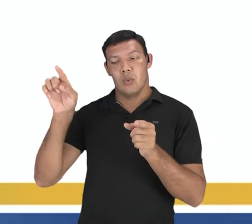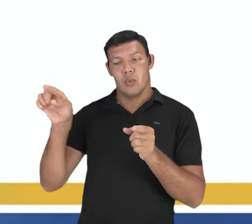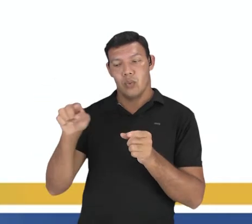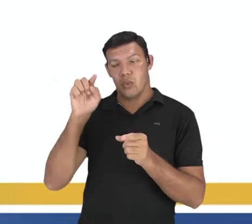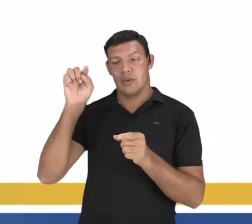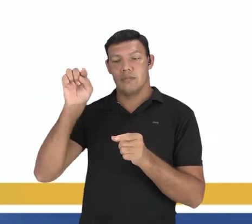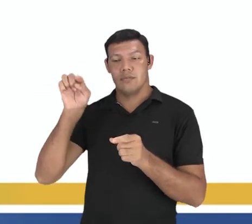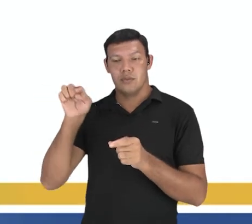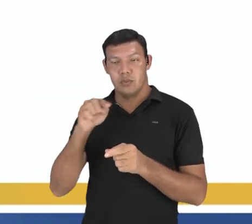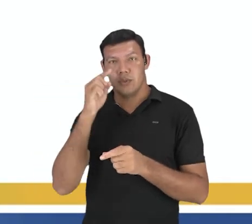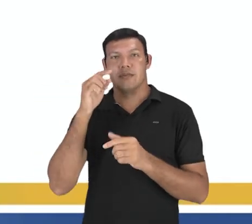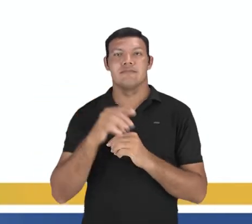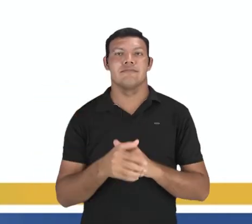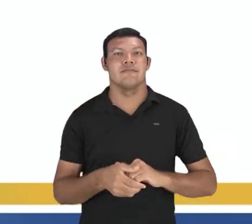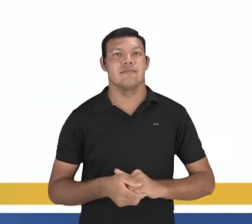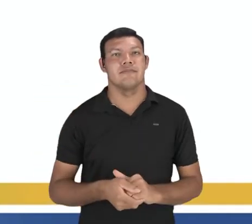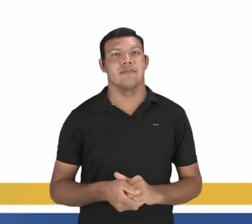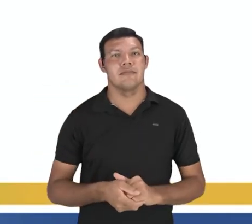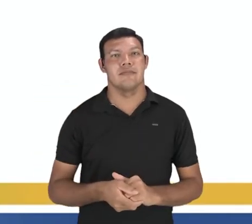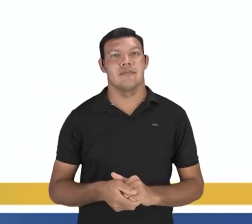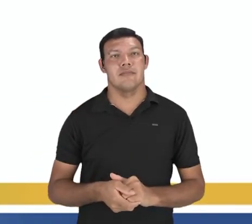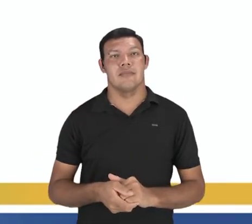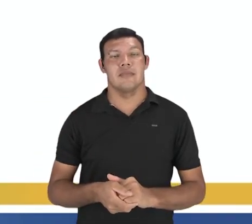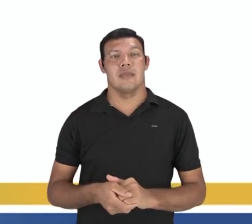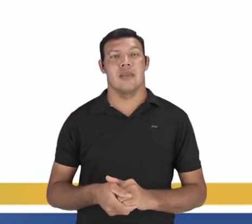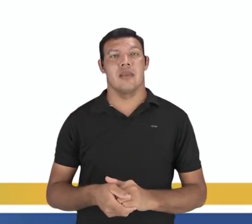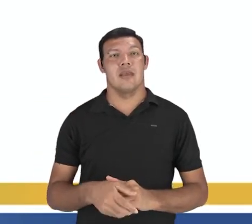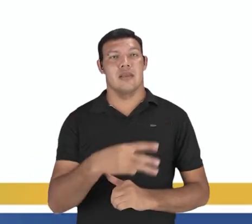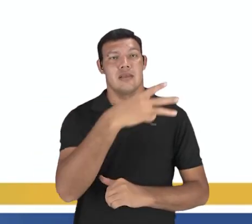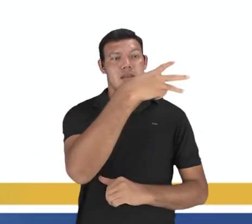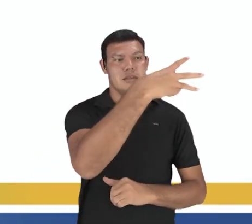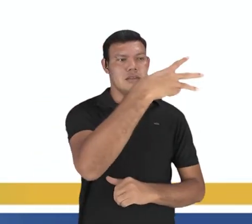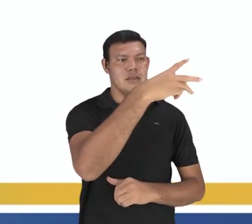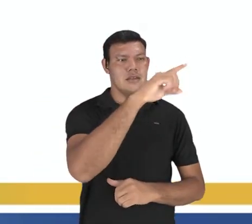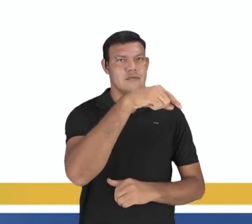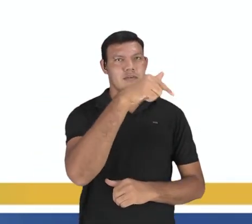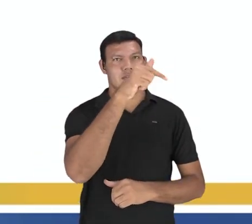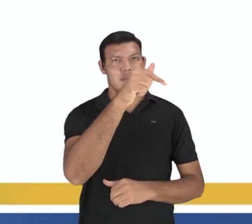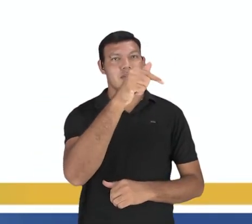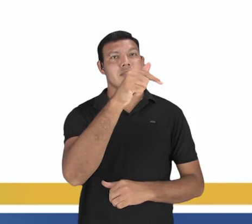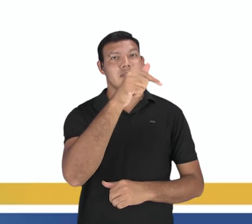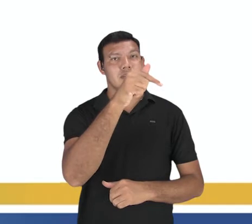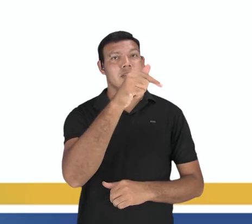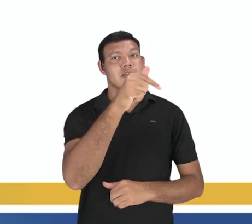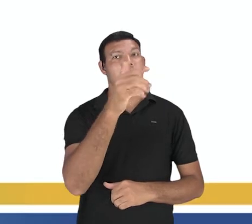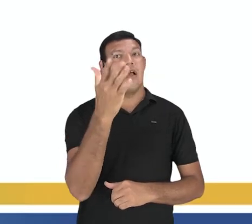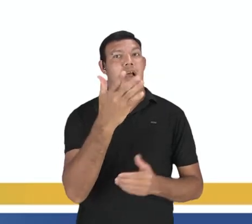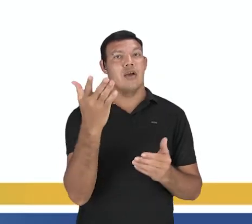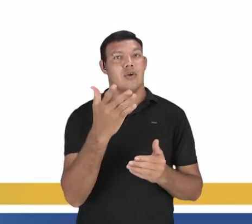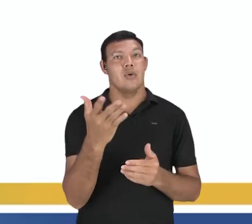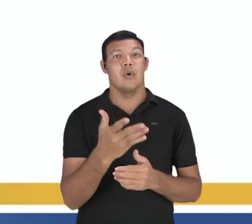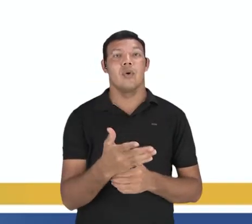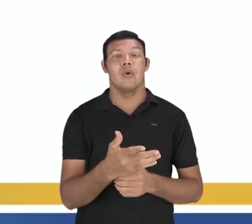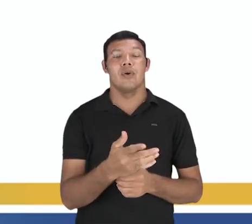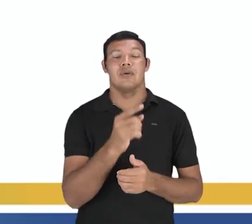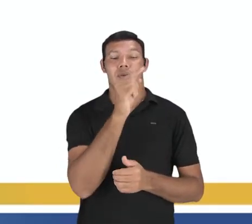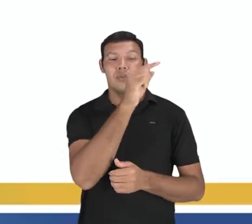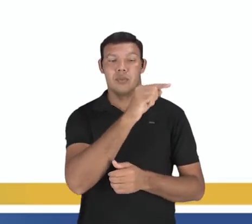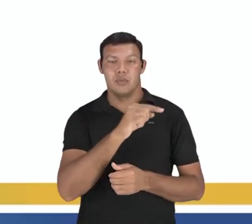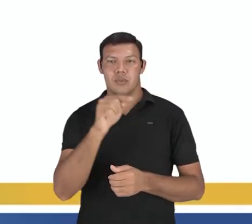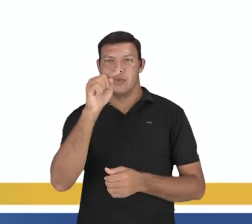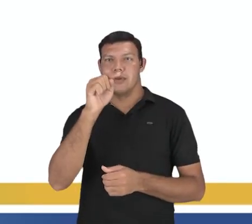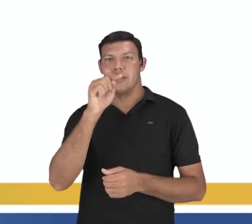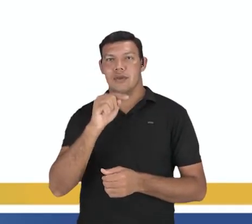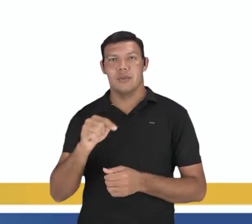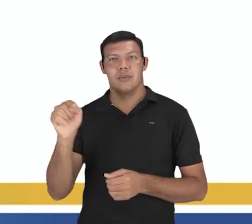eu tenho o seguinte a minha, que estava entre 37 ela mandou duas fases para direita qualquer um que eu